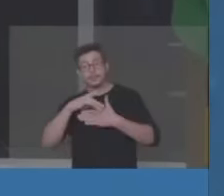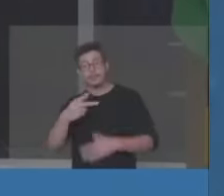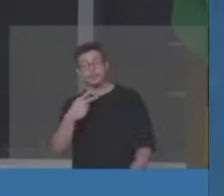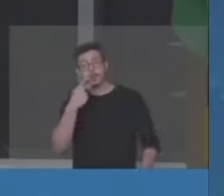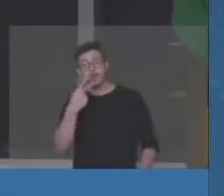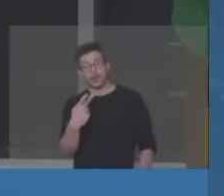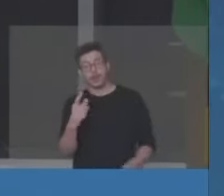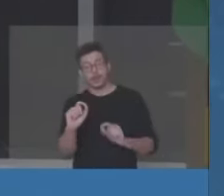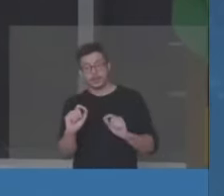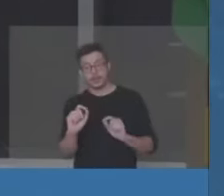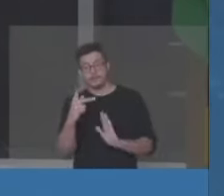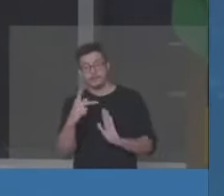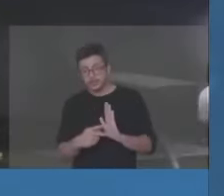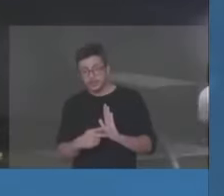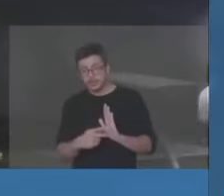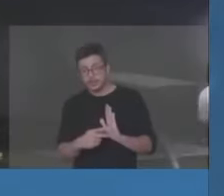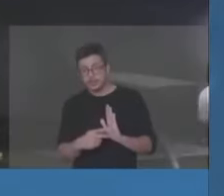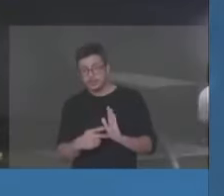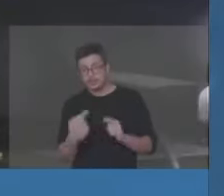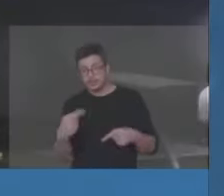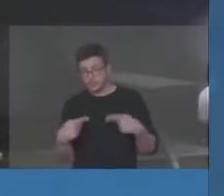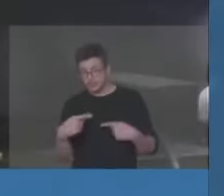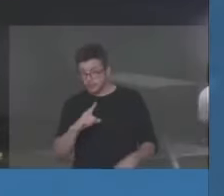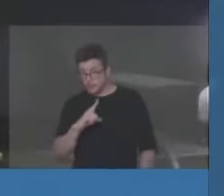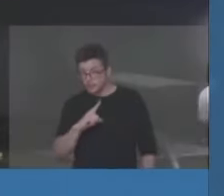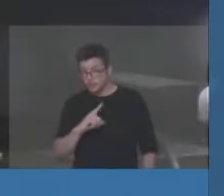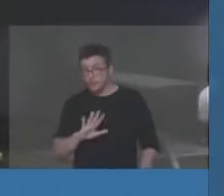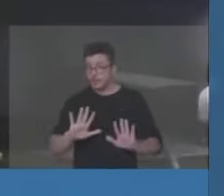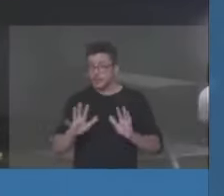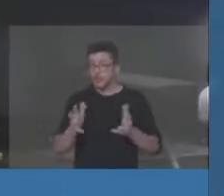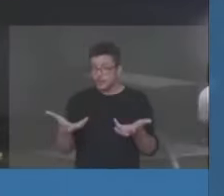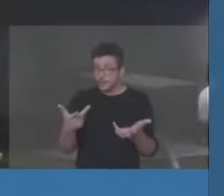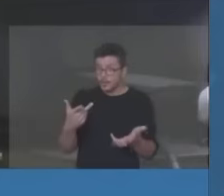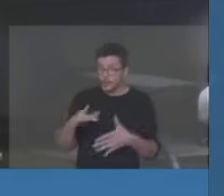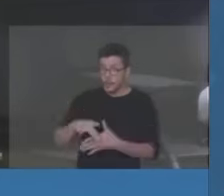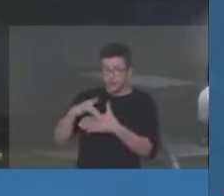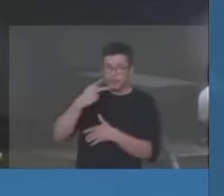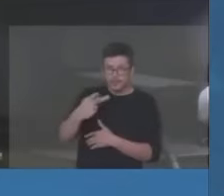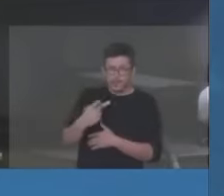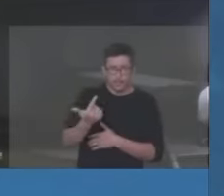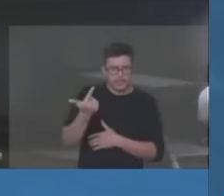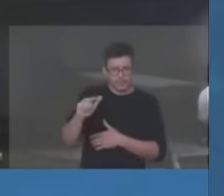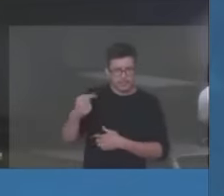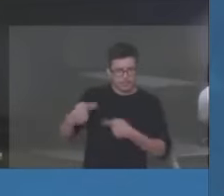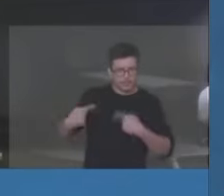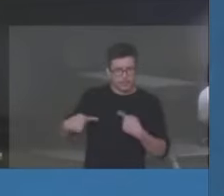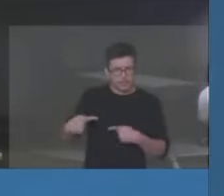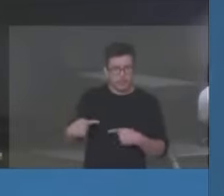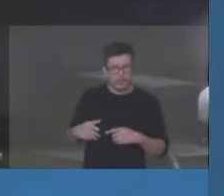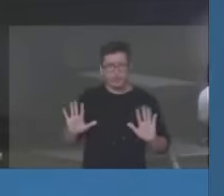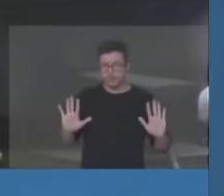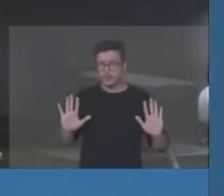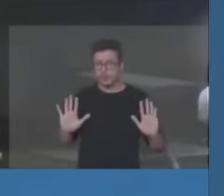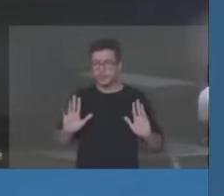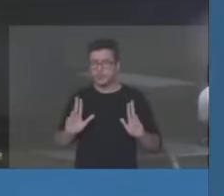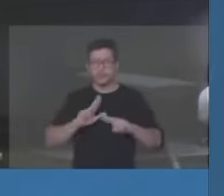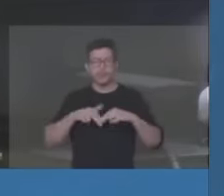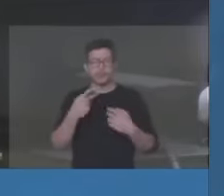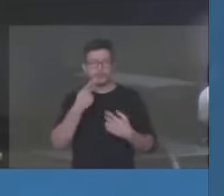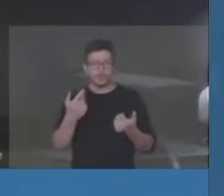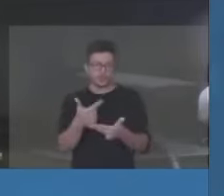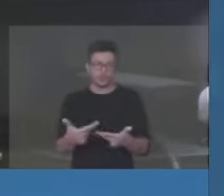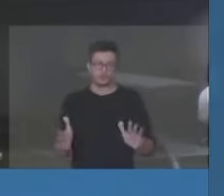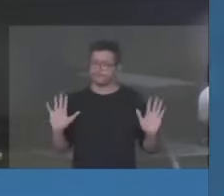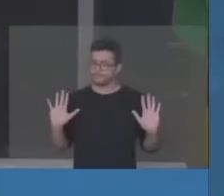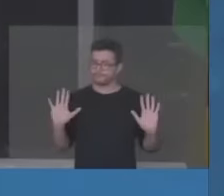projeto entrou. Isso não foi discutido na reunião de líderes? O que eu disse, quero só que o seu líder diga que esse projeto não foi discutido na reunião de líderes. Vamos falar aqui de questão de previsibilidade.